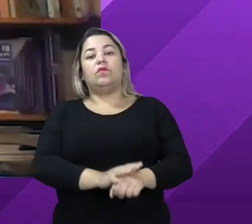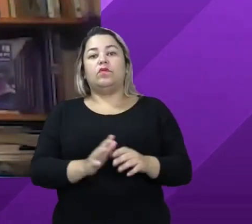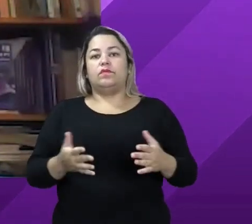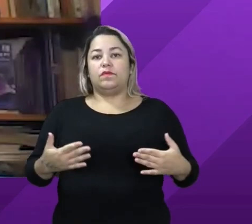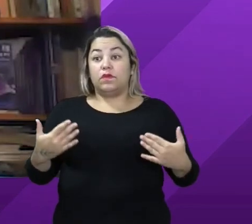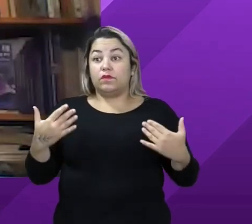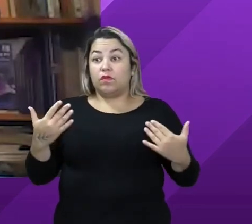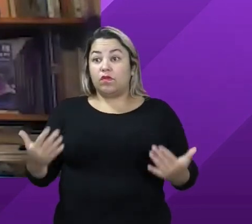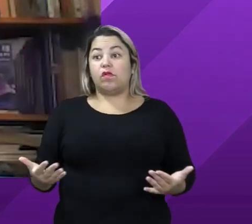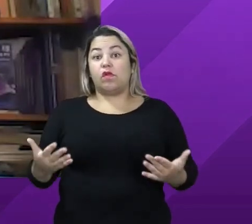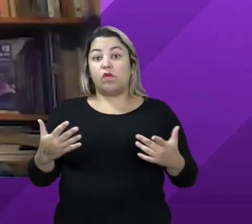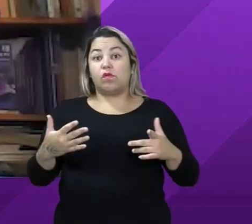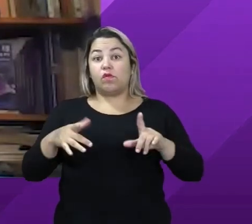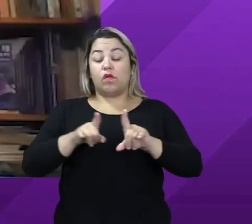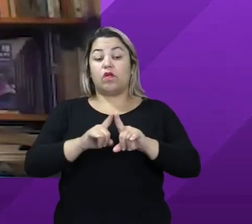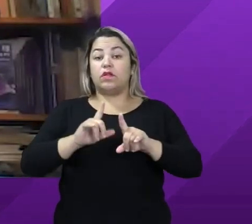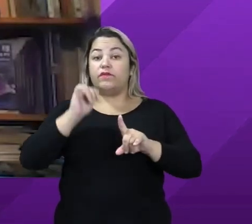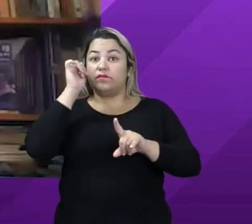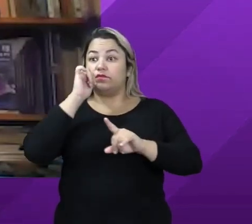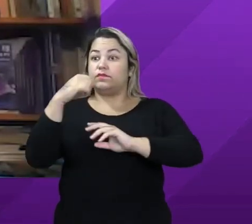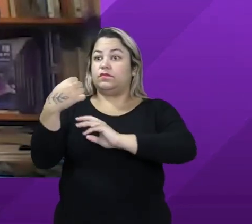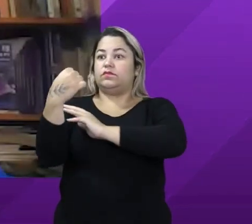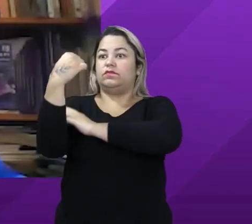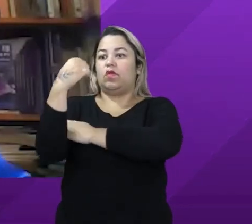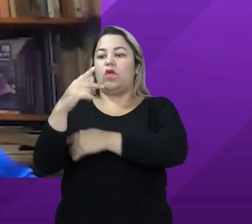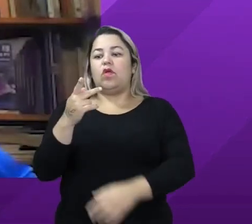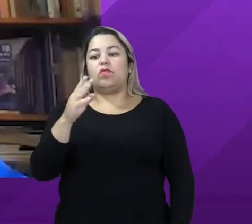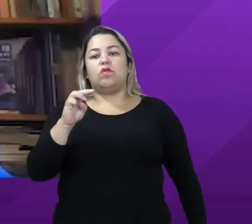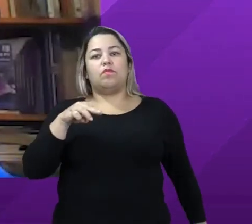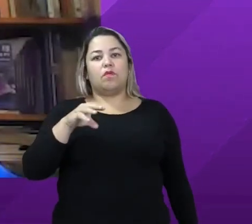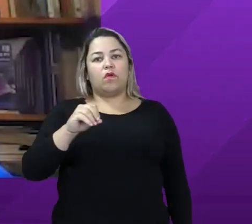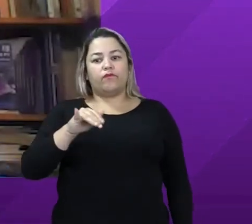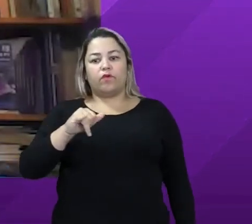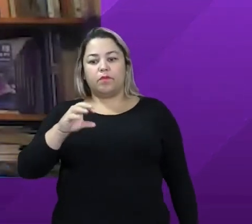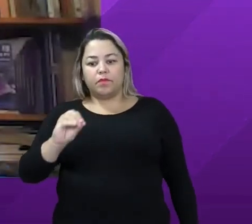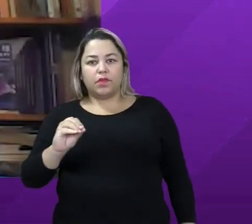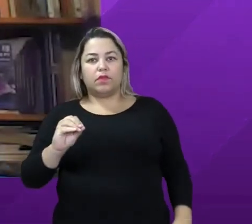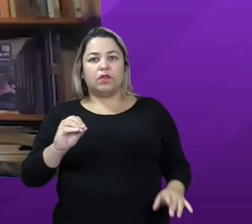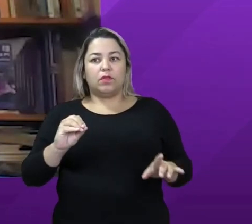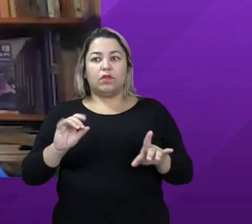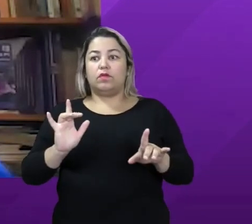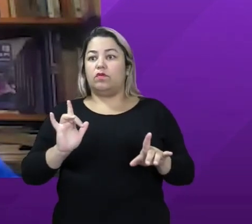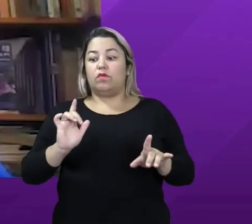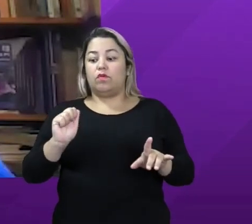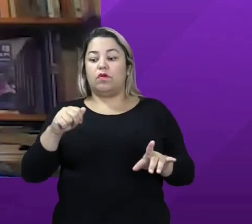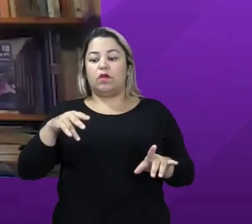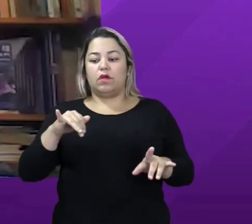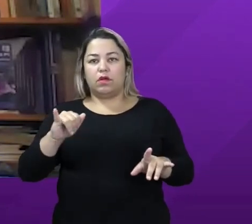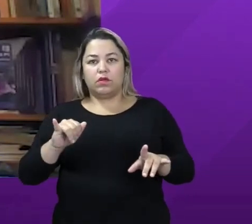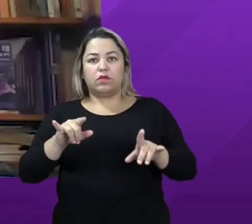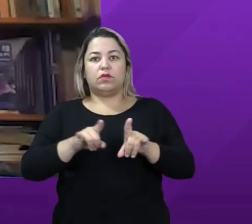anti-homofóbico e um partido feminista. Por isso, essa palavra de ordem, ou vamos dizer, essa